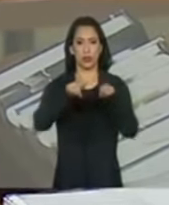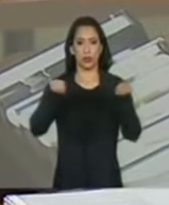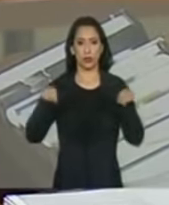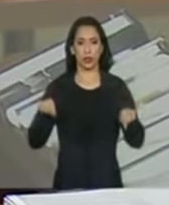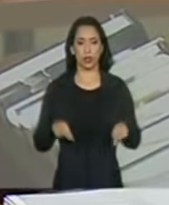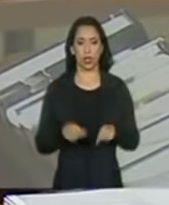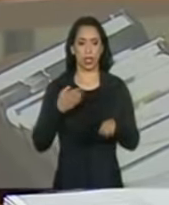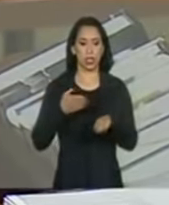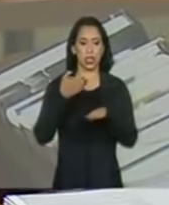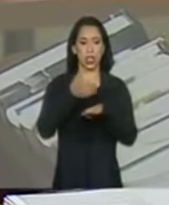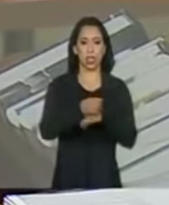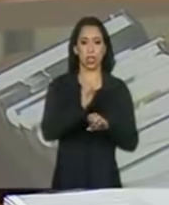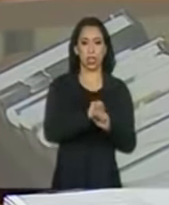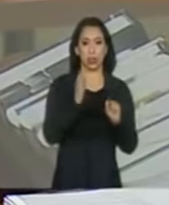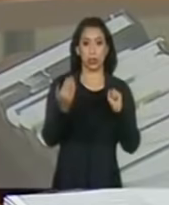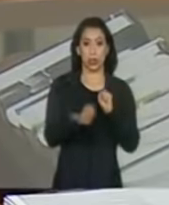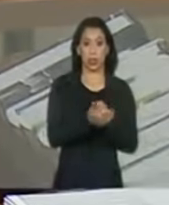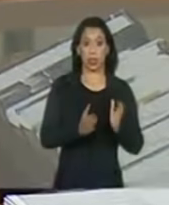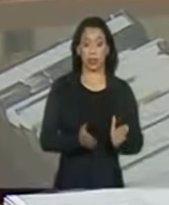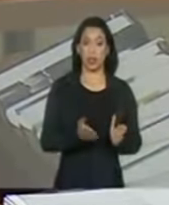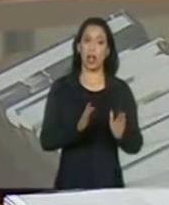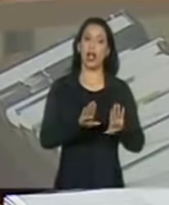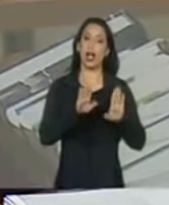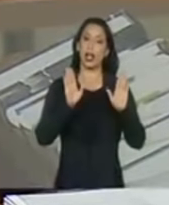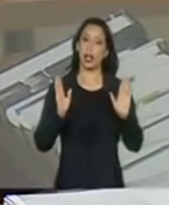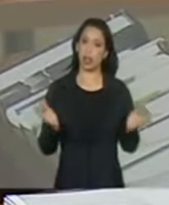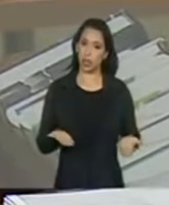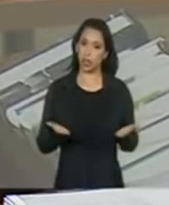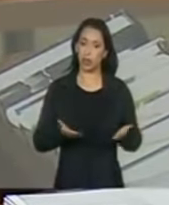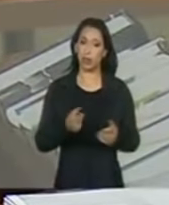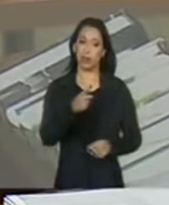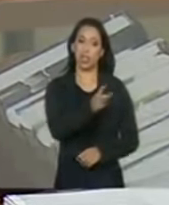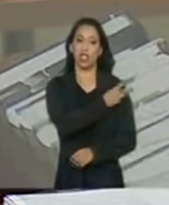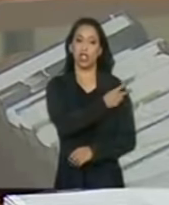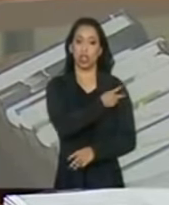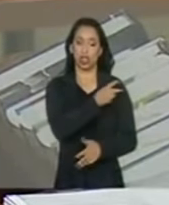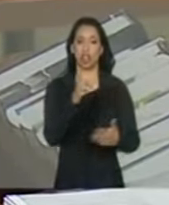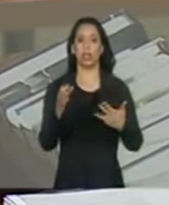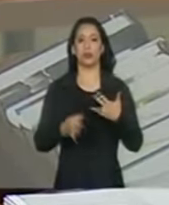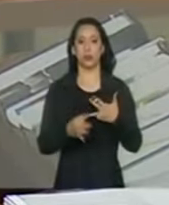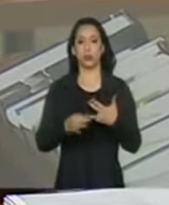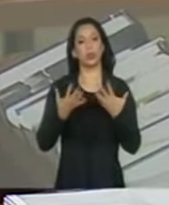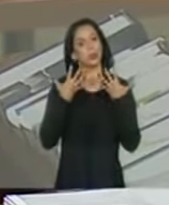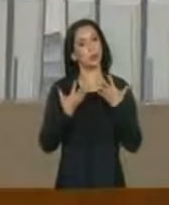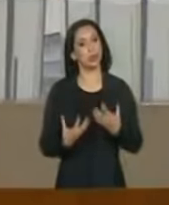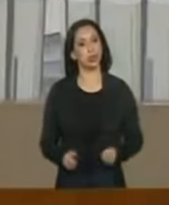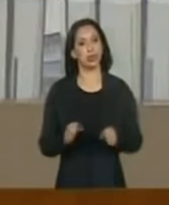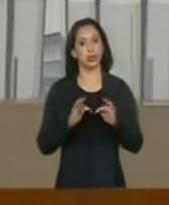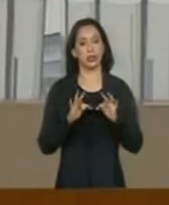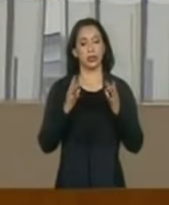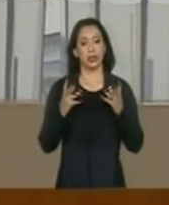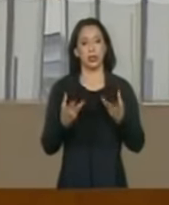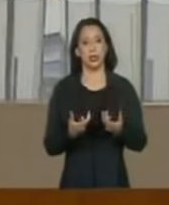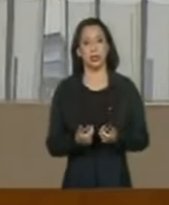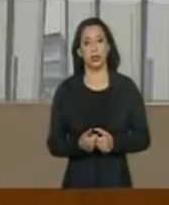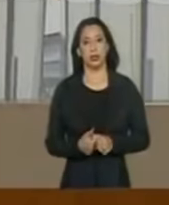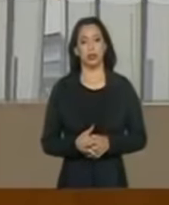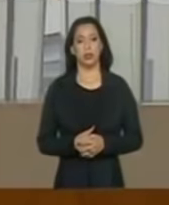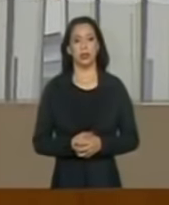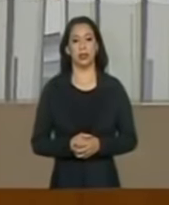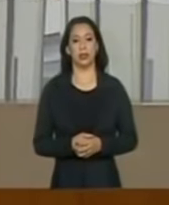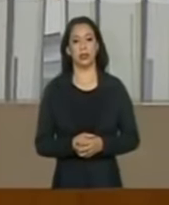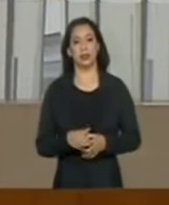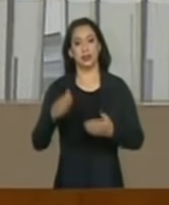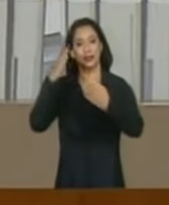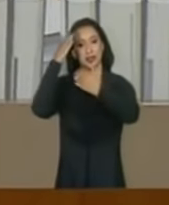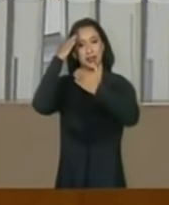federal agora se a decisão parte de vossa excelência como chefe do poder eu acato plenamente agradeço